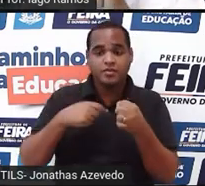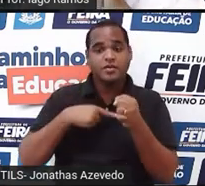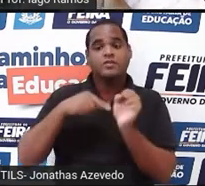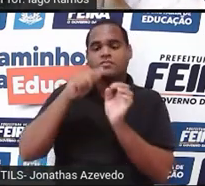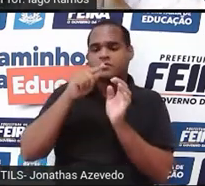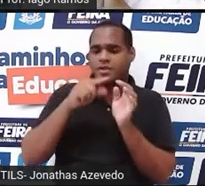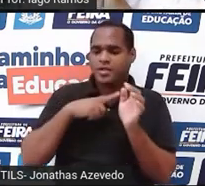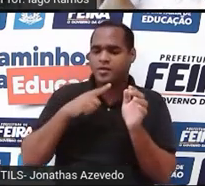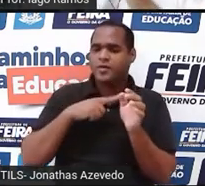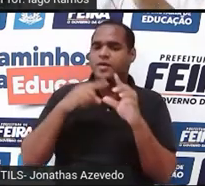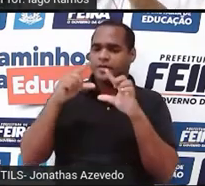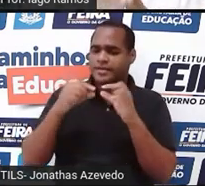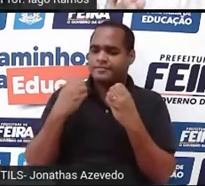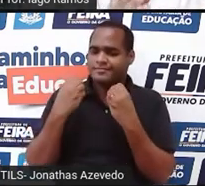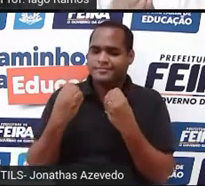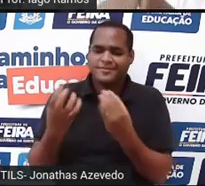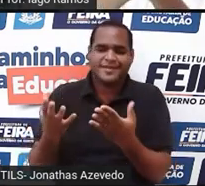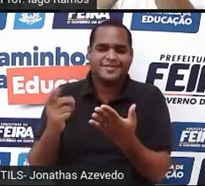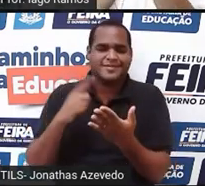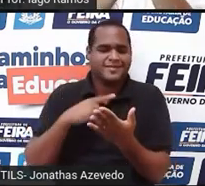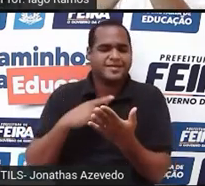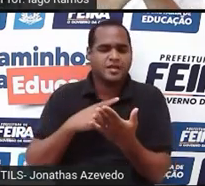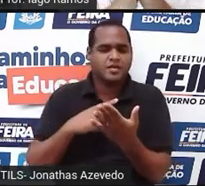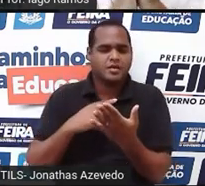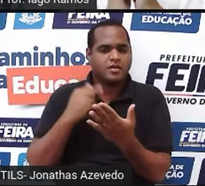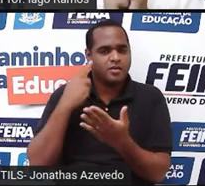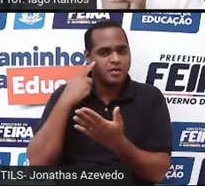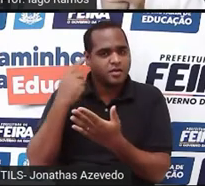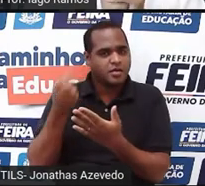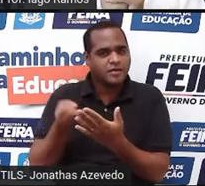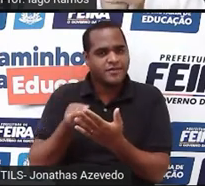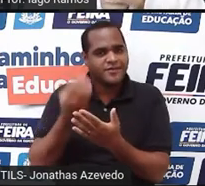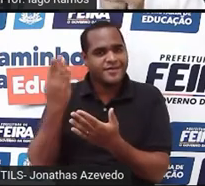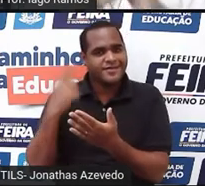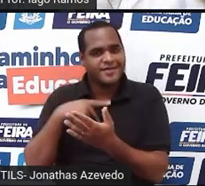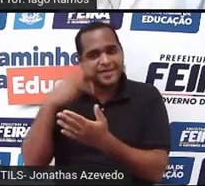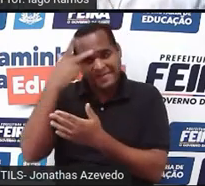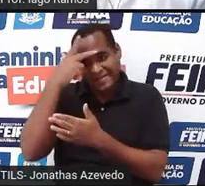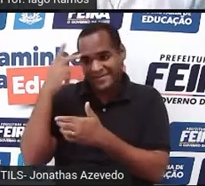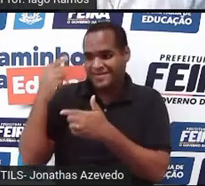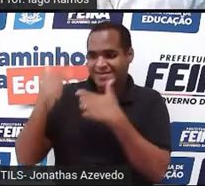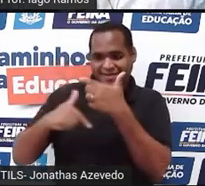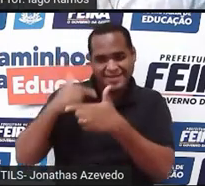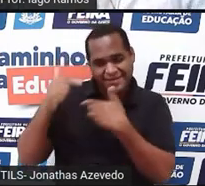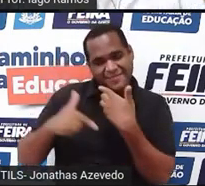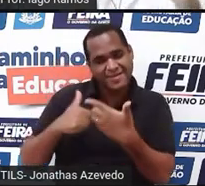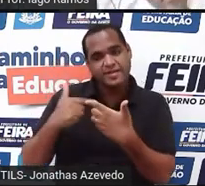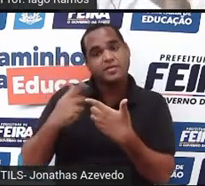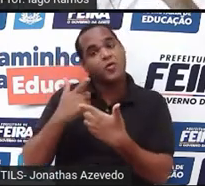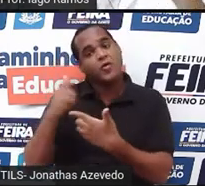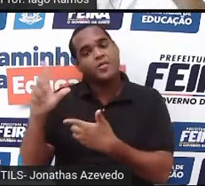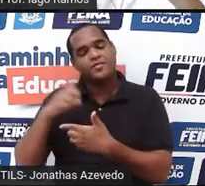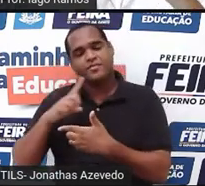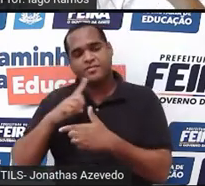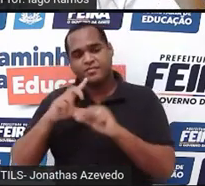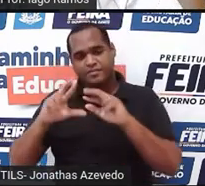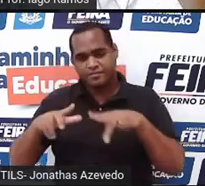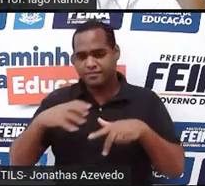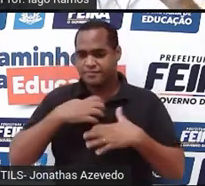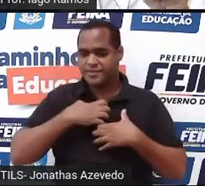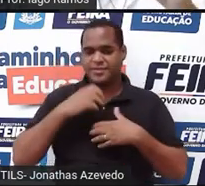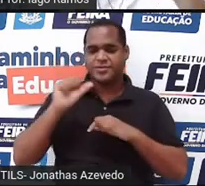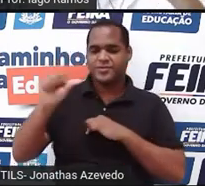a obra integra uma grandeza aumenta que a quantidade de construtores a outra diminui já tem um